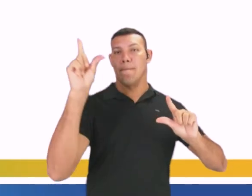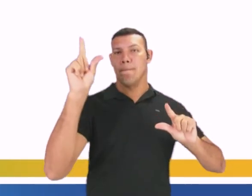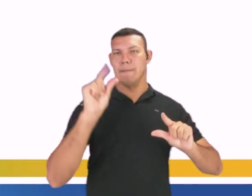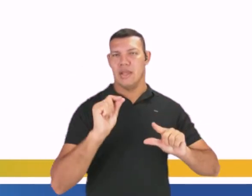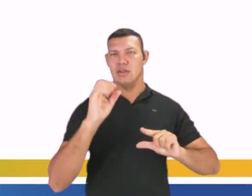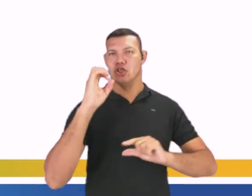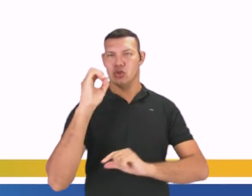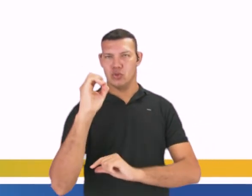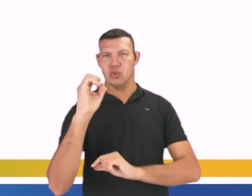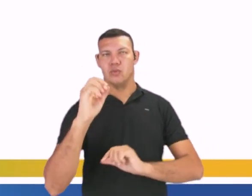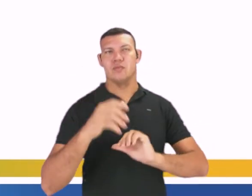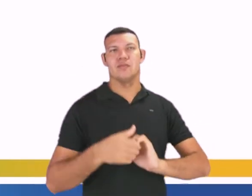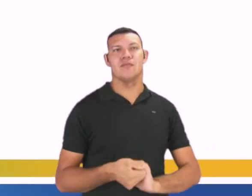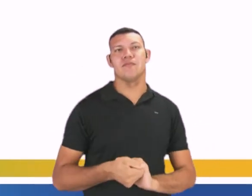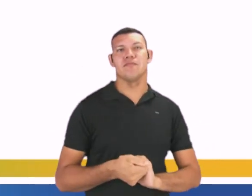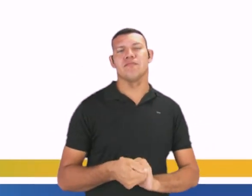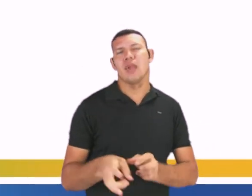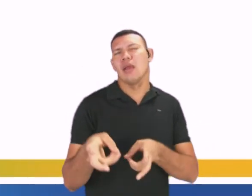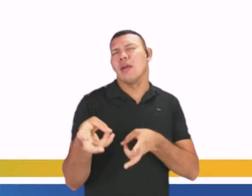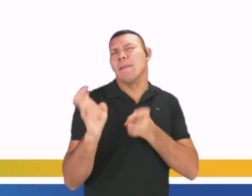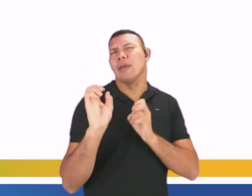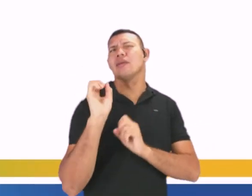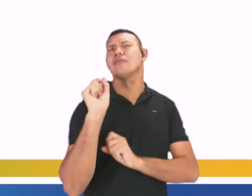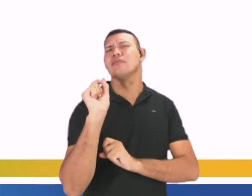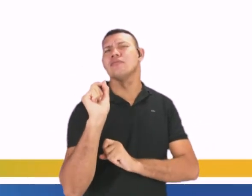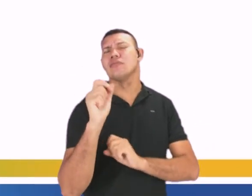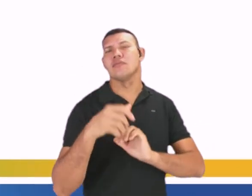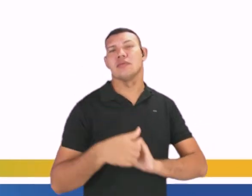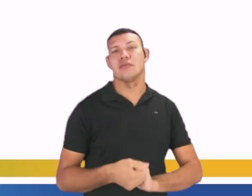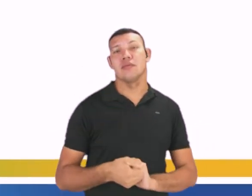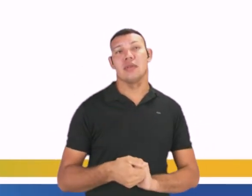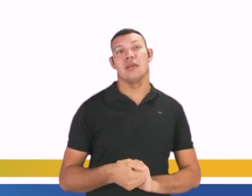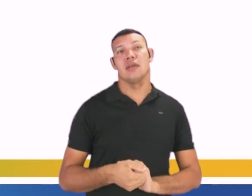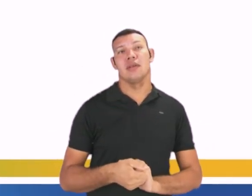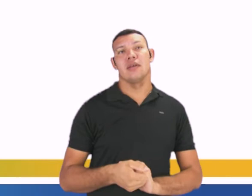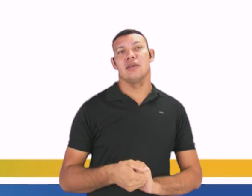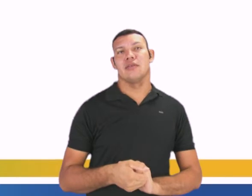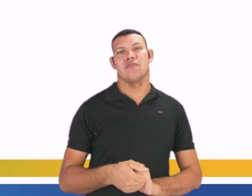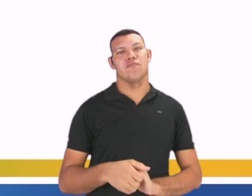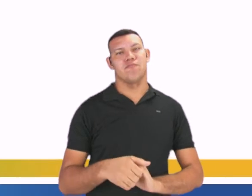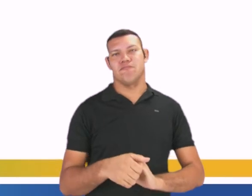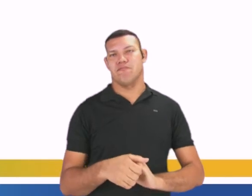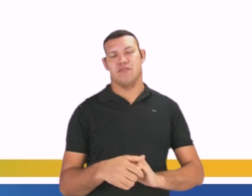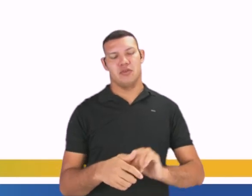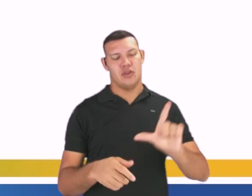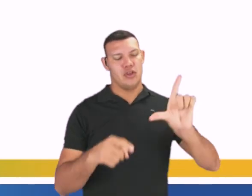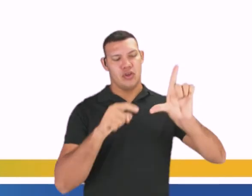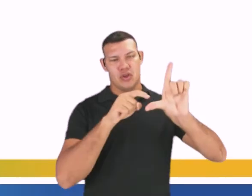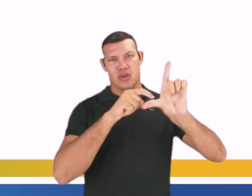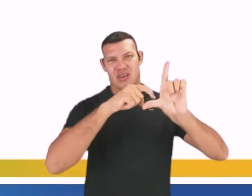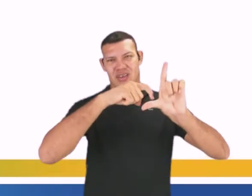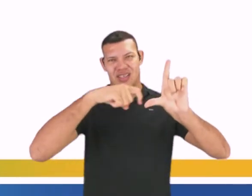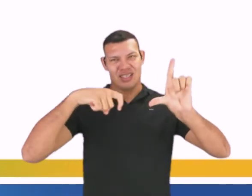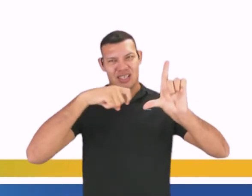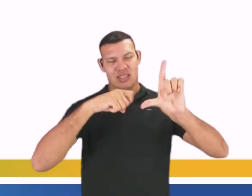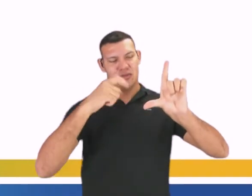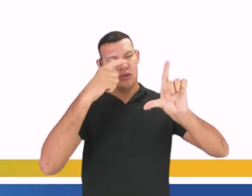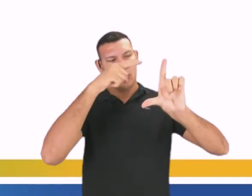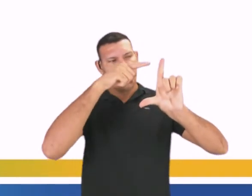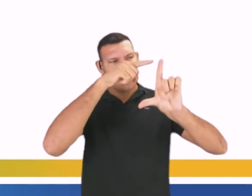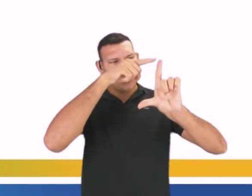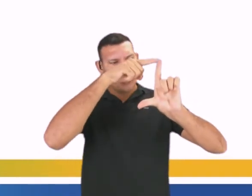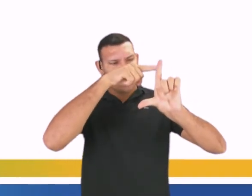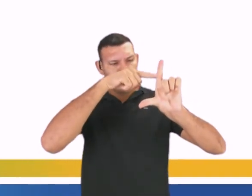zero. E aí nós percebemos que o gráfico ele não vai tocar no eixo do x. Essa é a